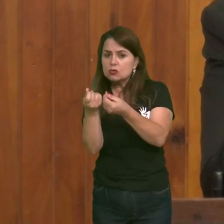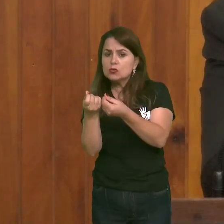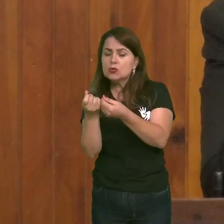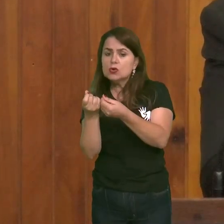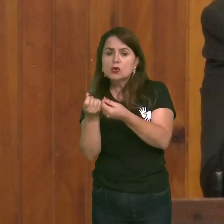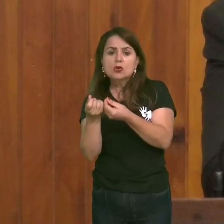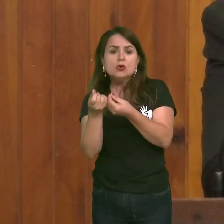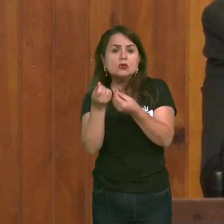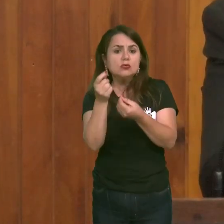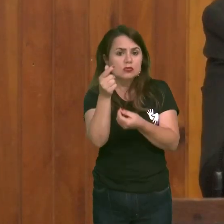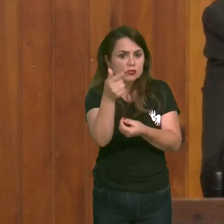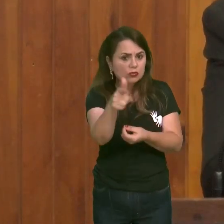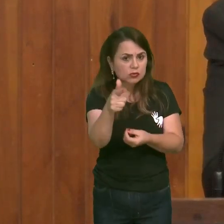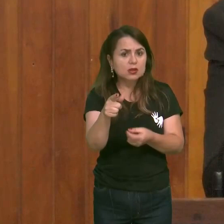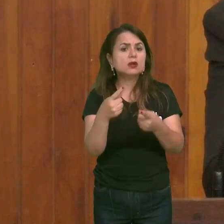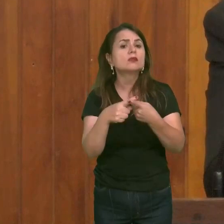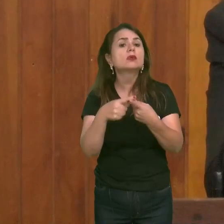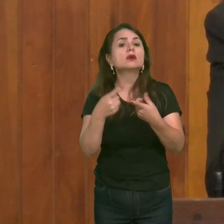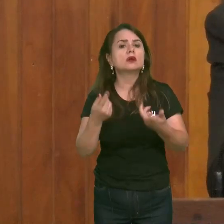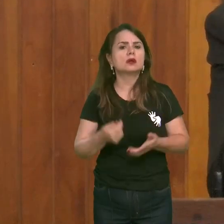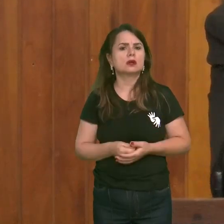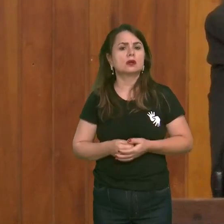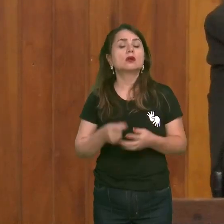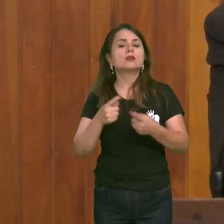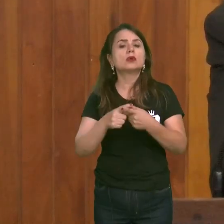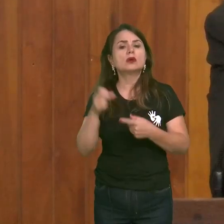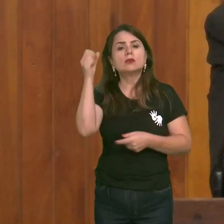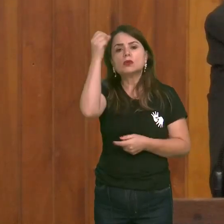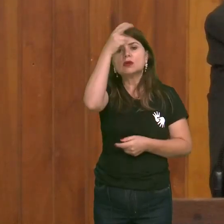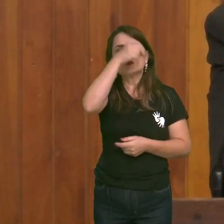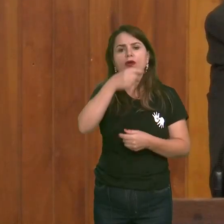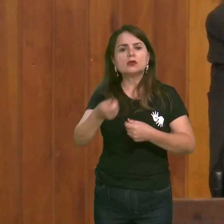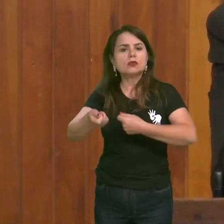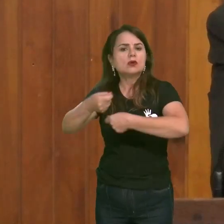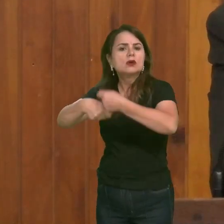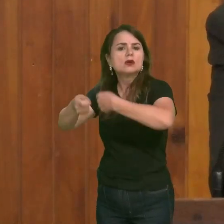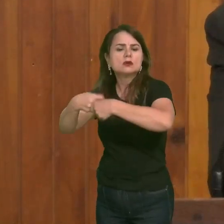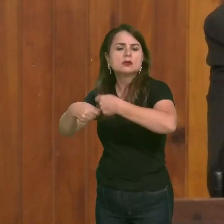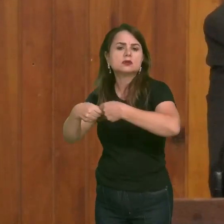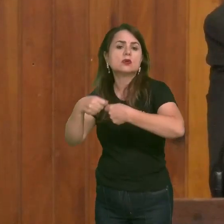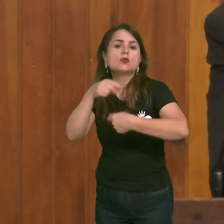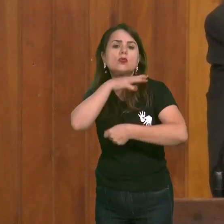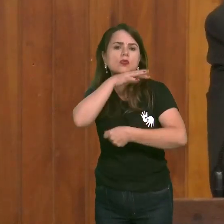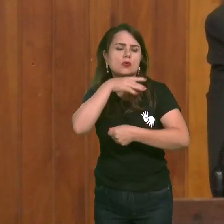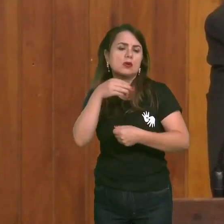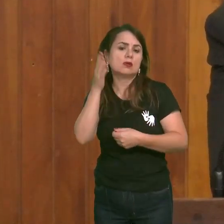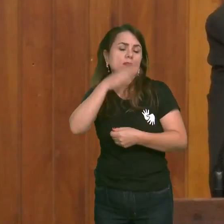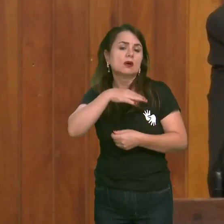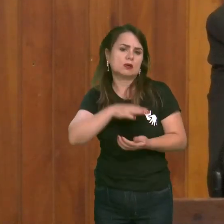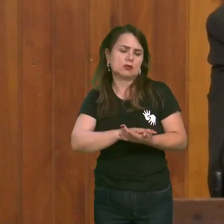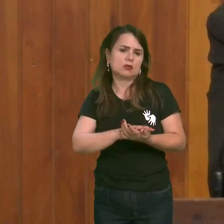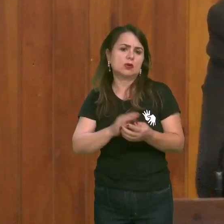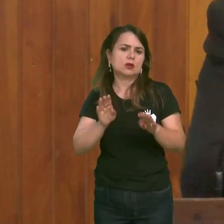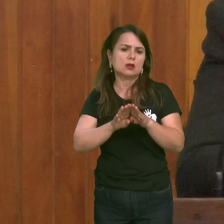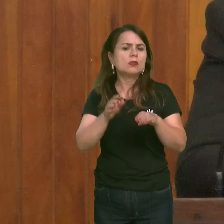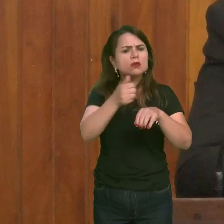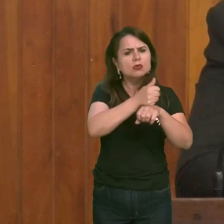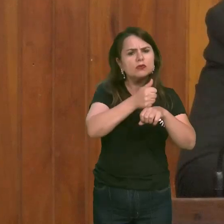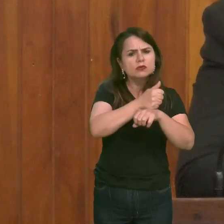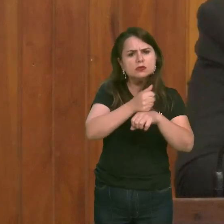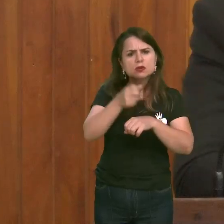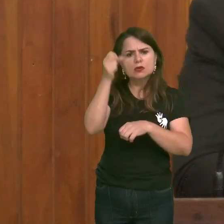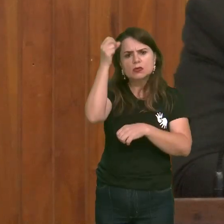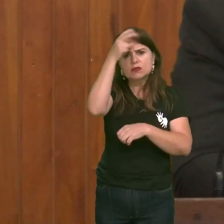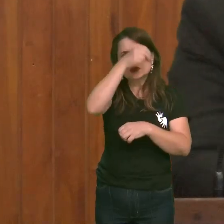porque se gasta dentre outras coisas mais administração desse dinheiro e criação de um monte de cargo político